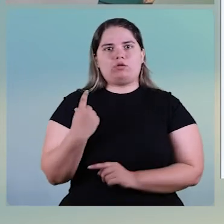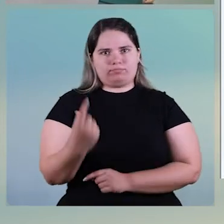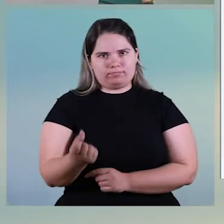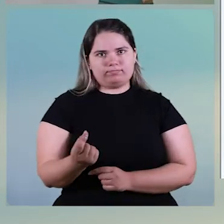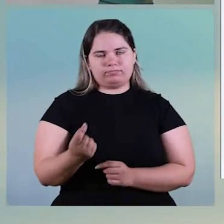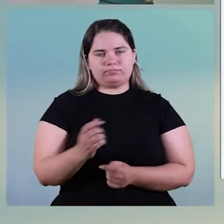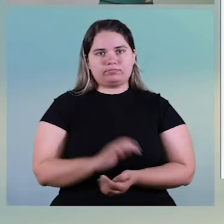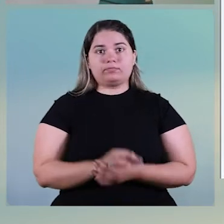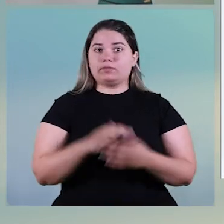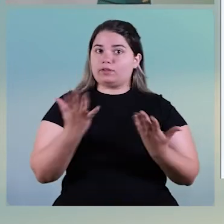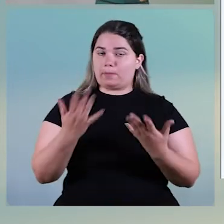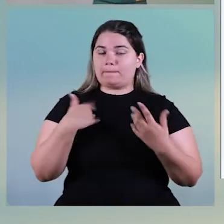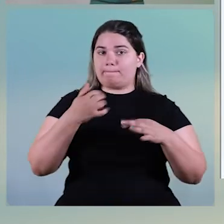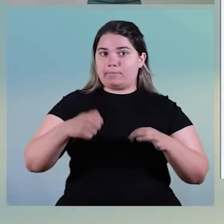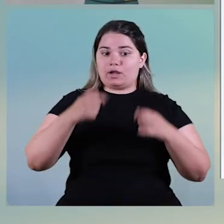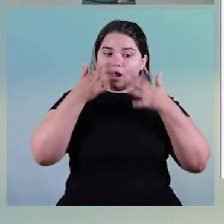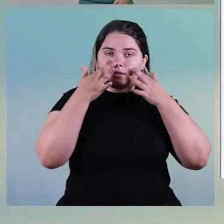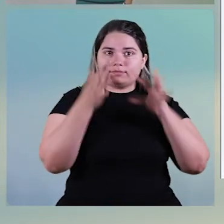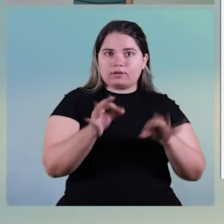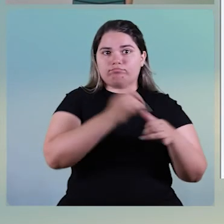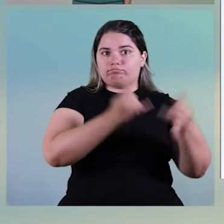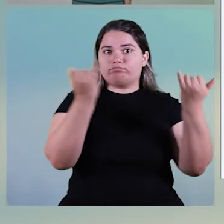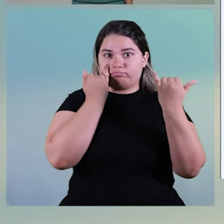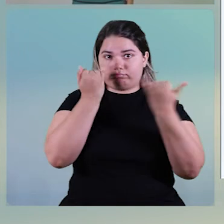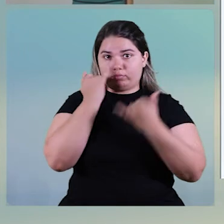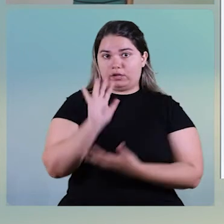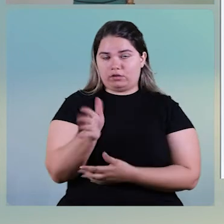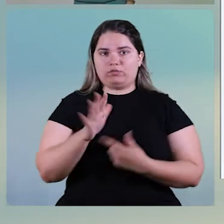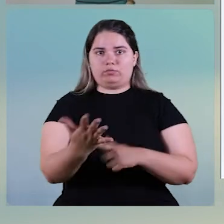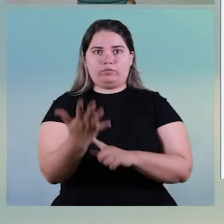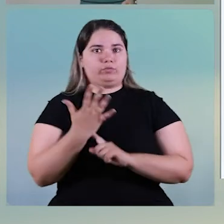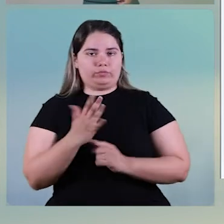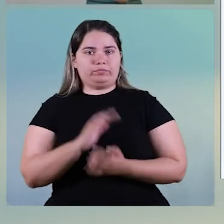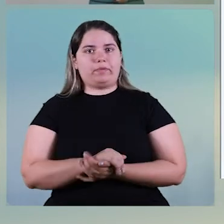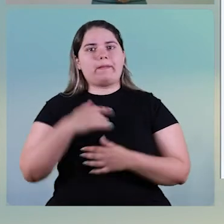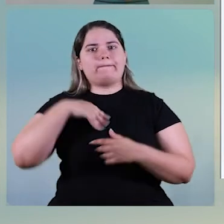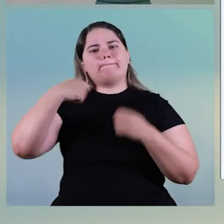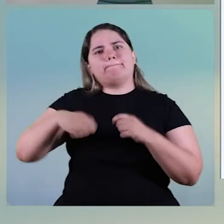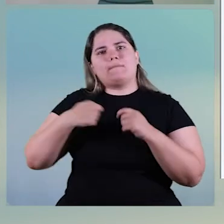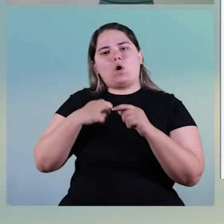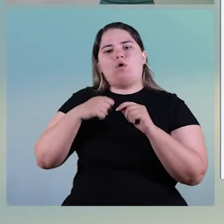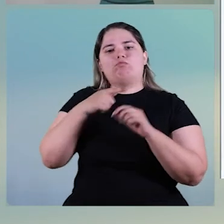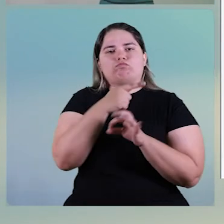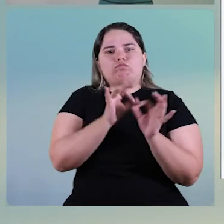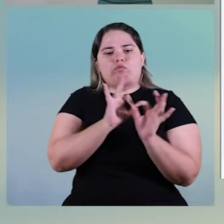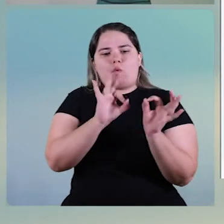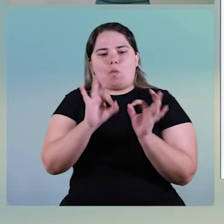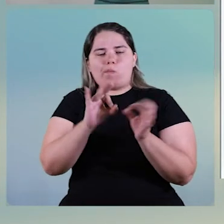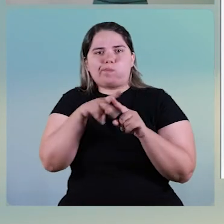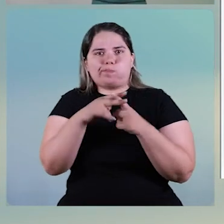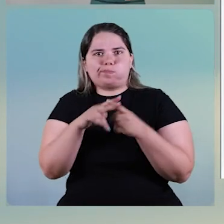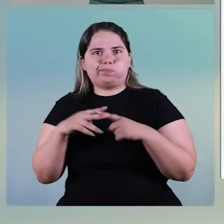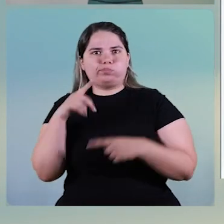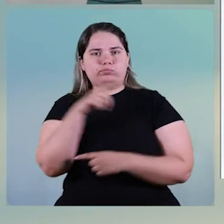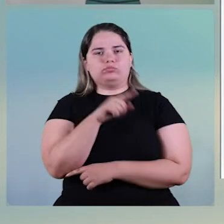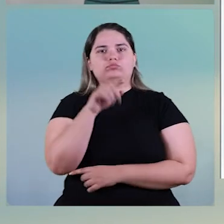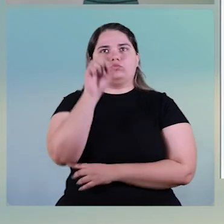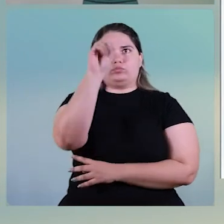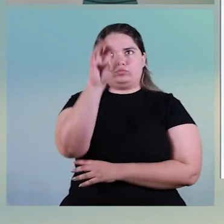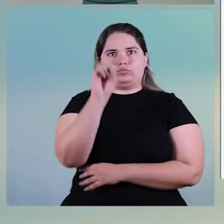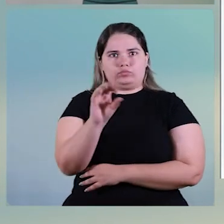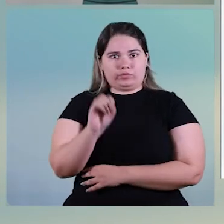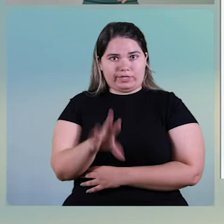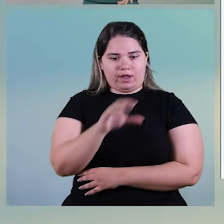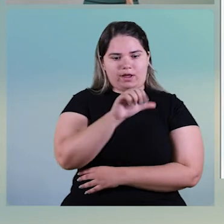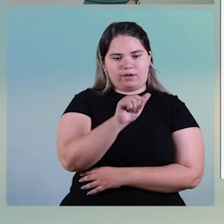segundo. Preste bem atenção que nós já temos, né? Você deve ajustar os semáforos A,